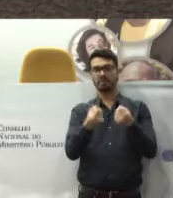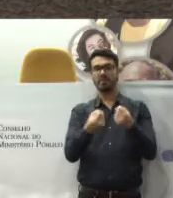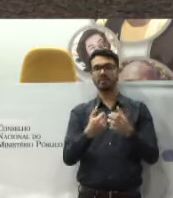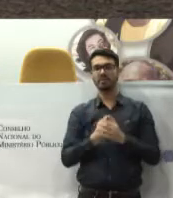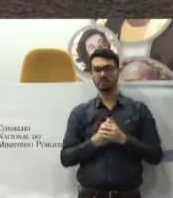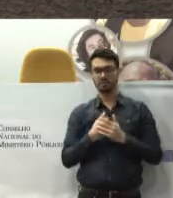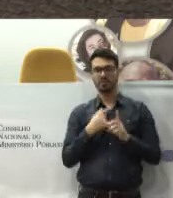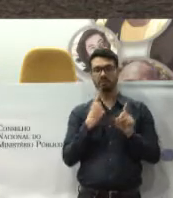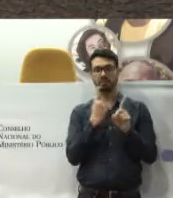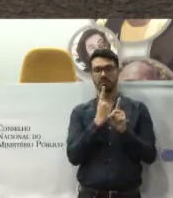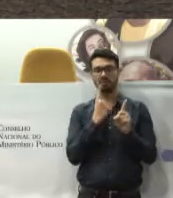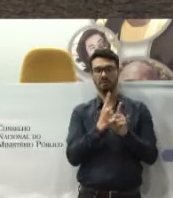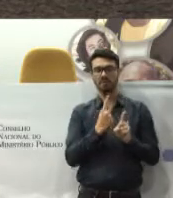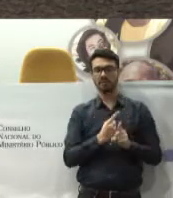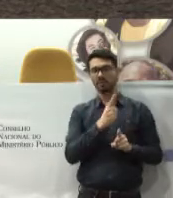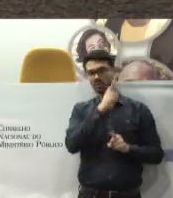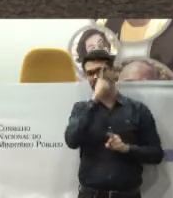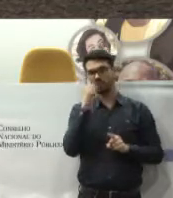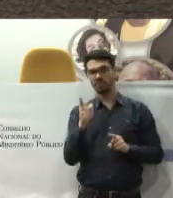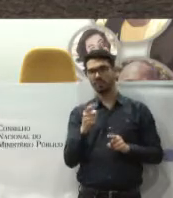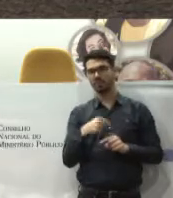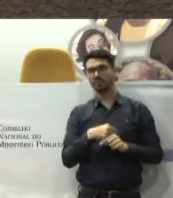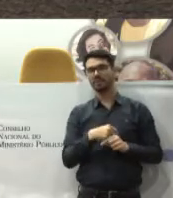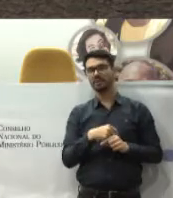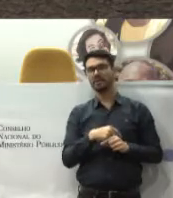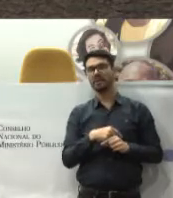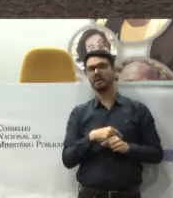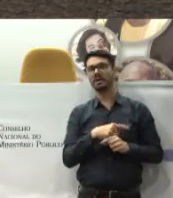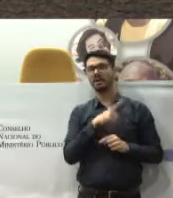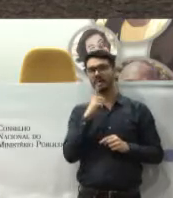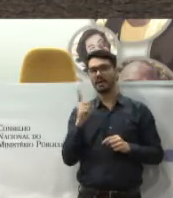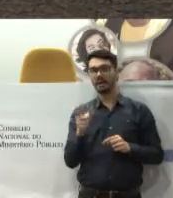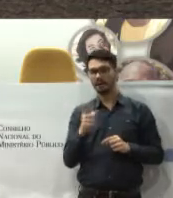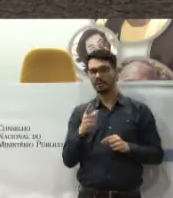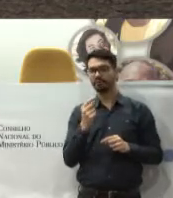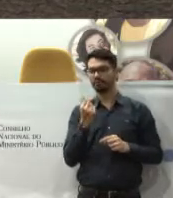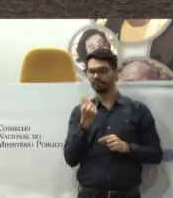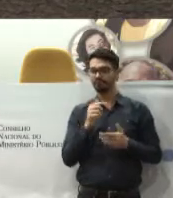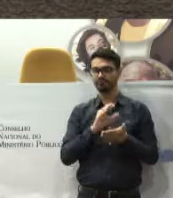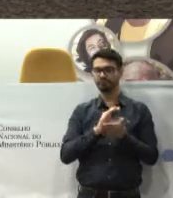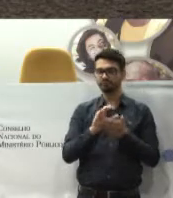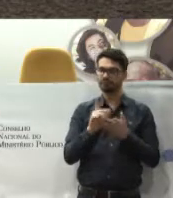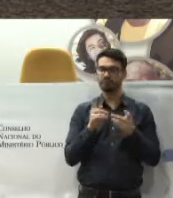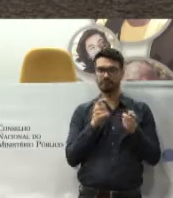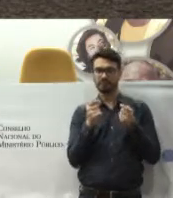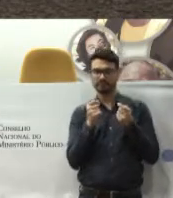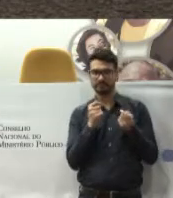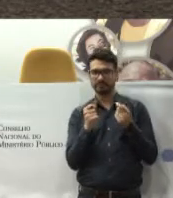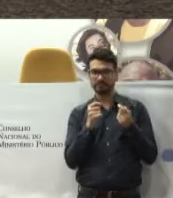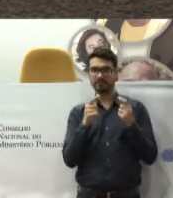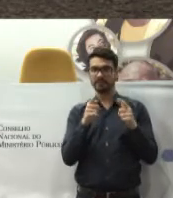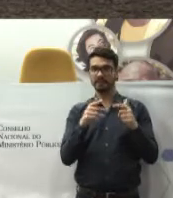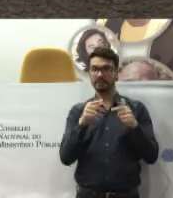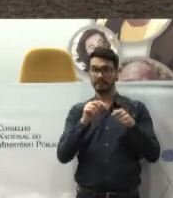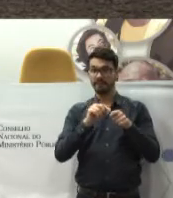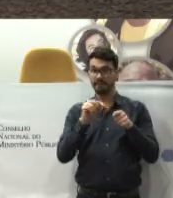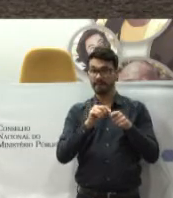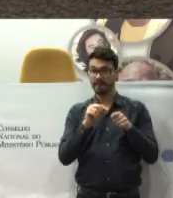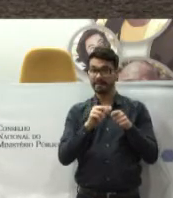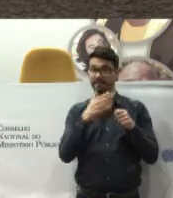eu detectar que o Estado, dentro das suas limitações orçamentárias, financeiras, está